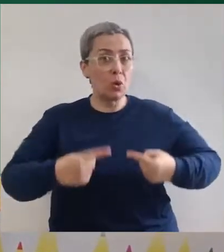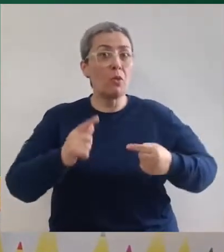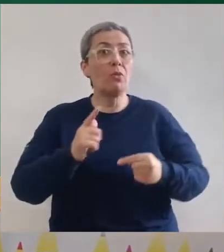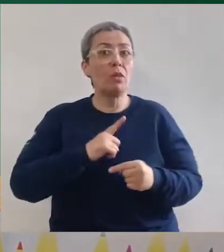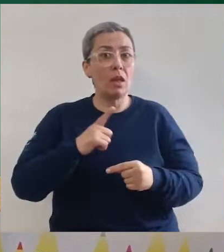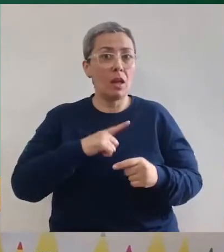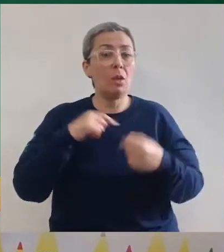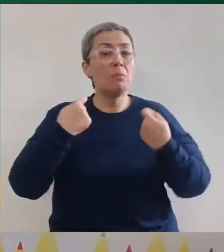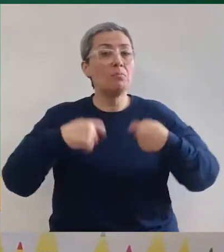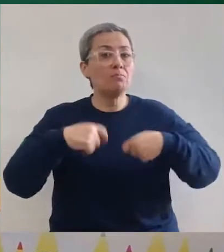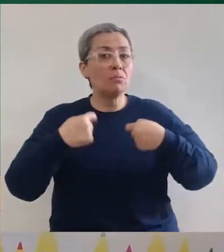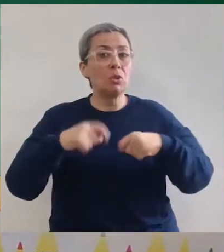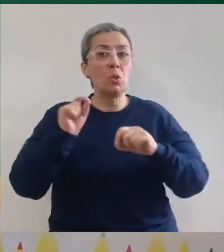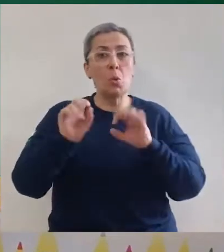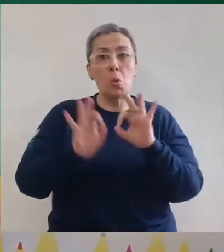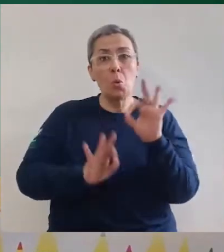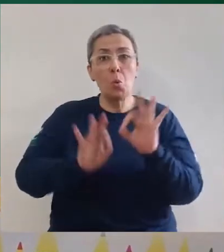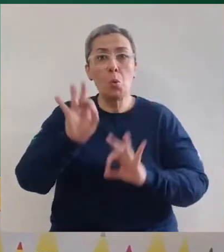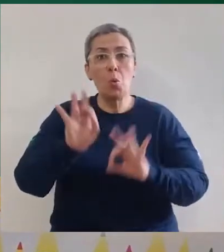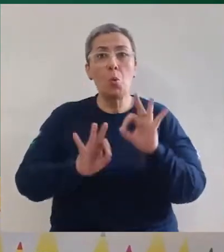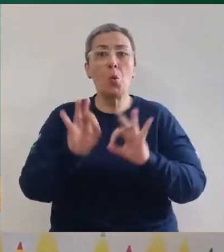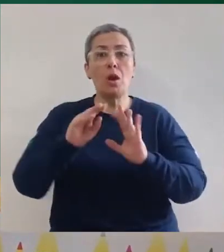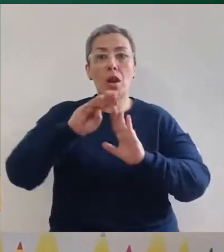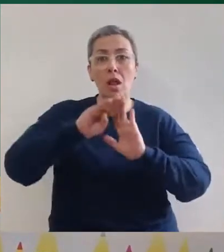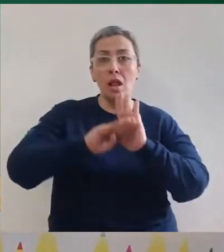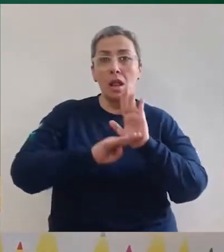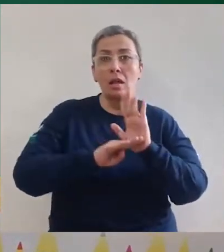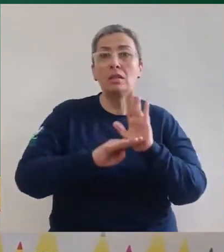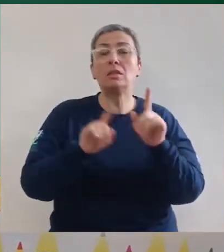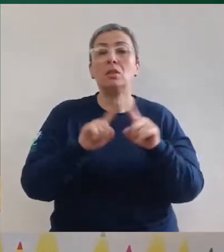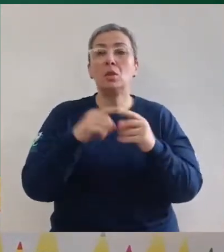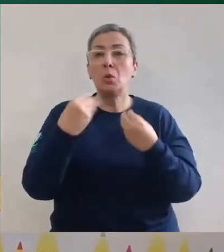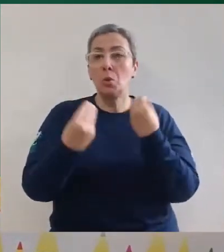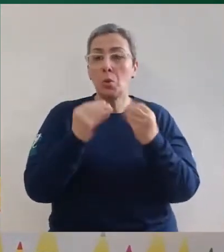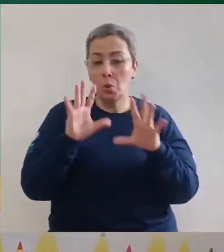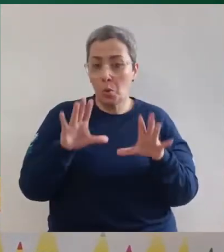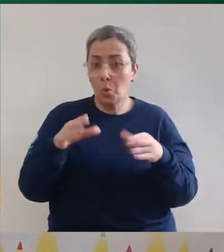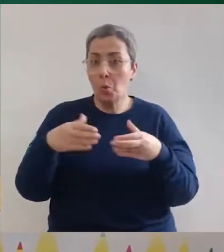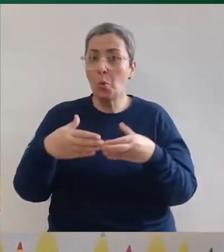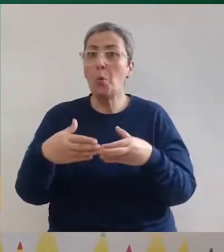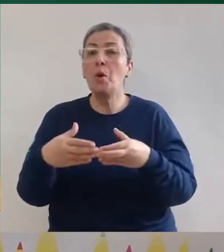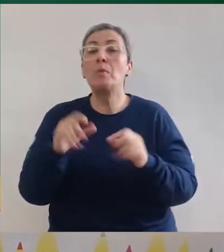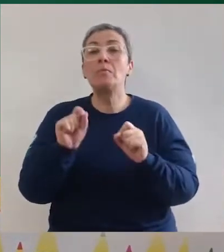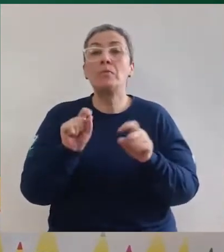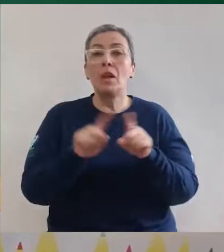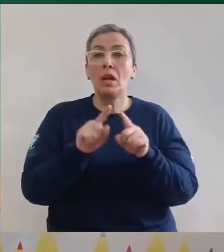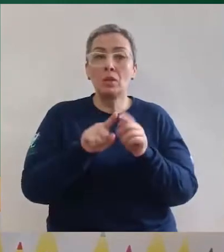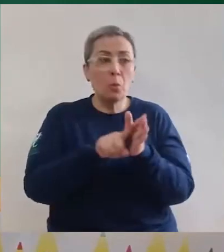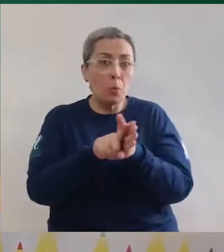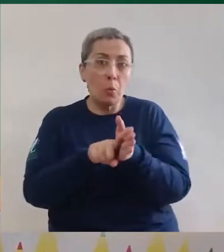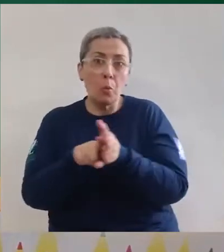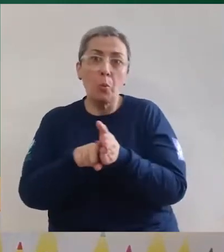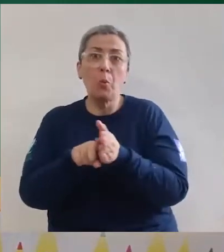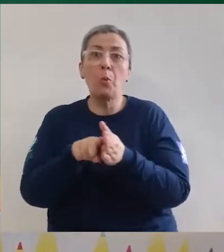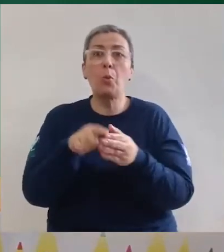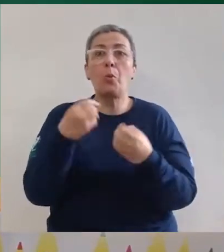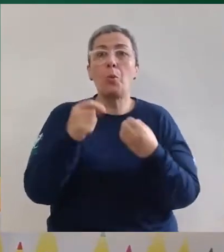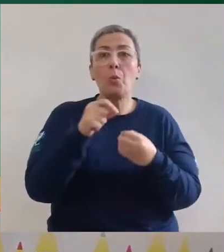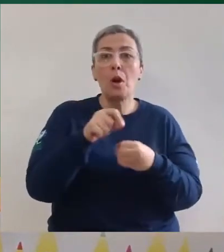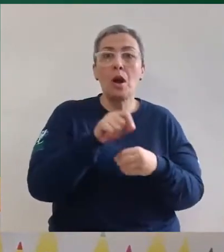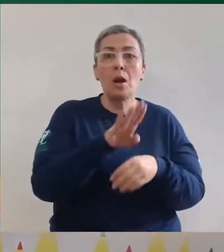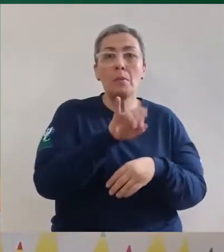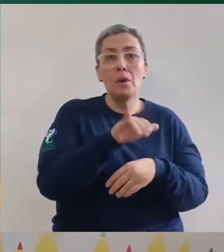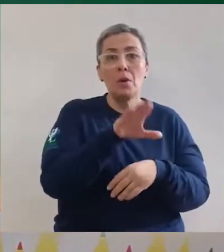desafio, vocês deveriam organizar esse roteiro de maneira coletiva, pesquisando